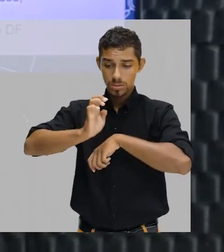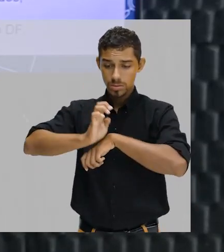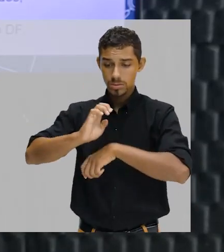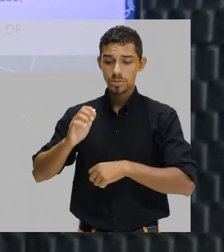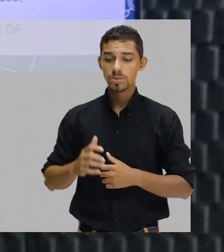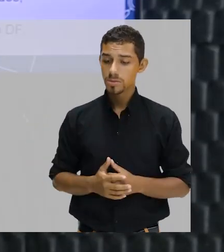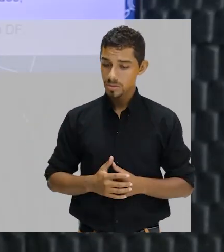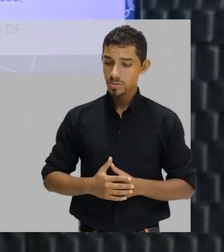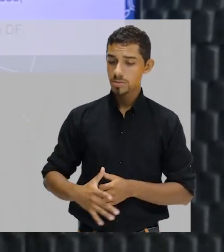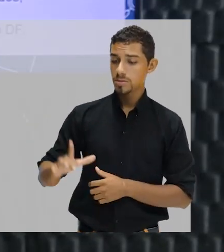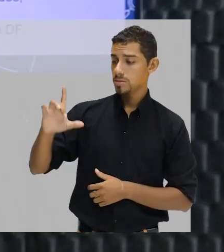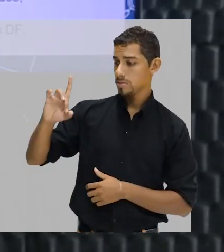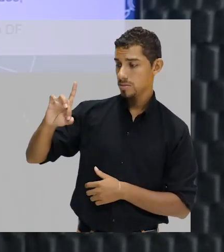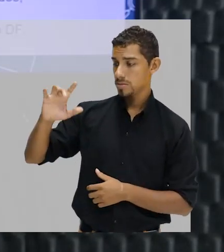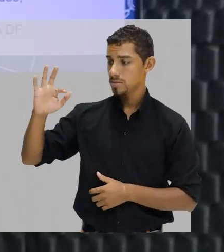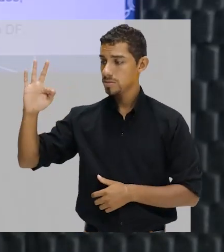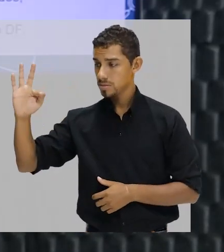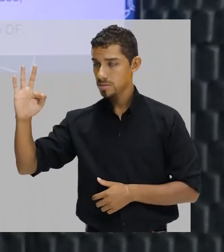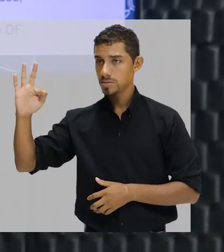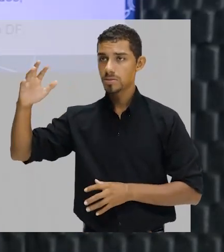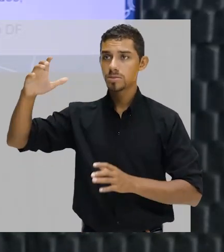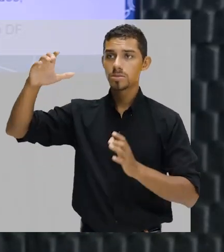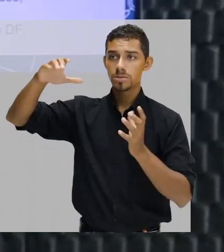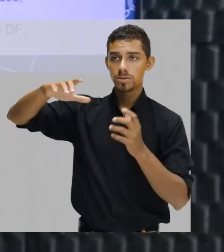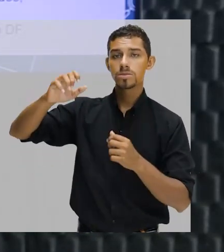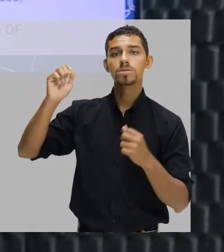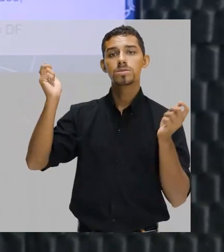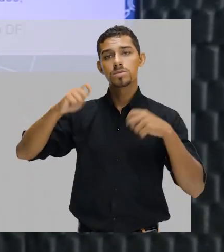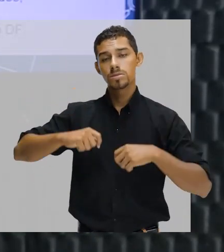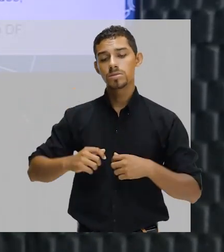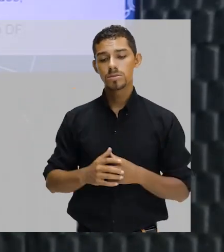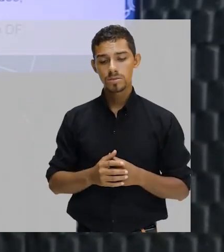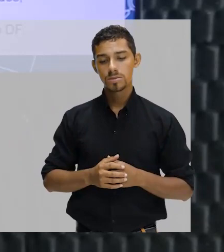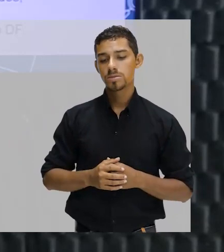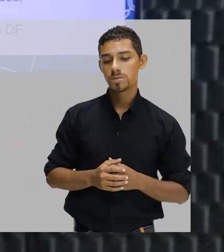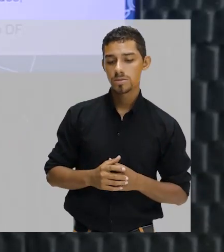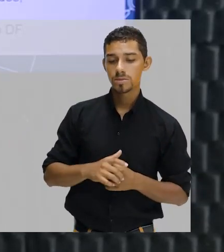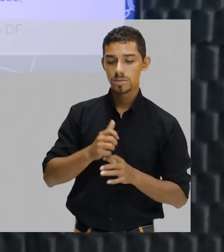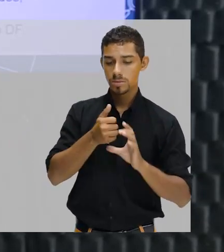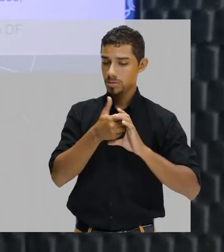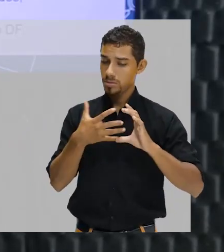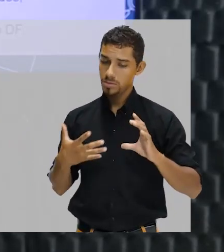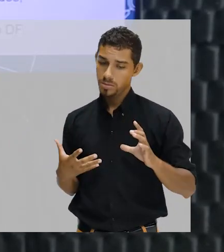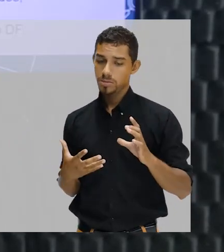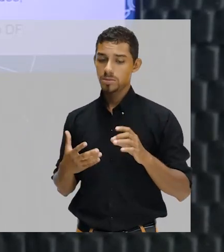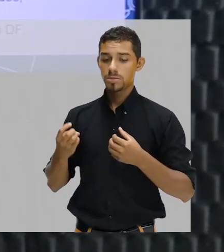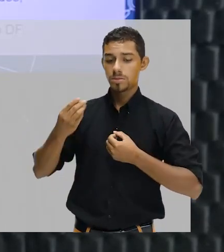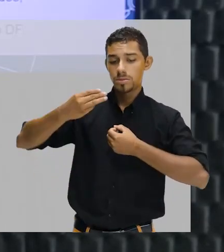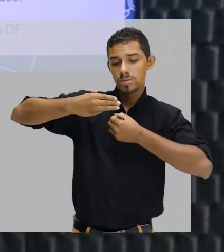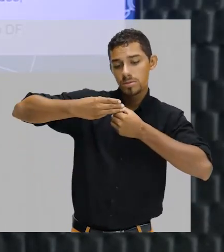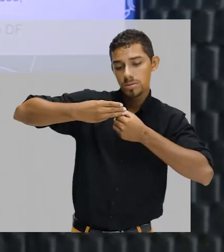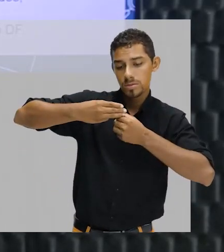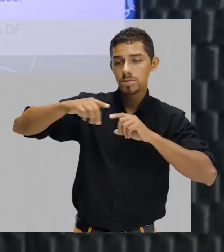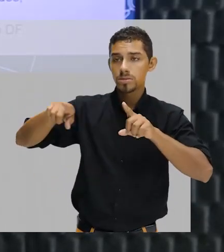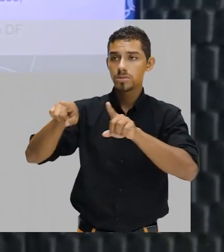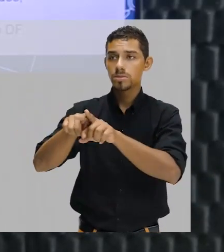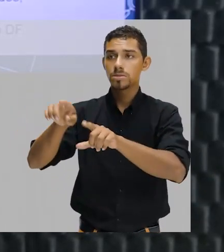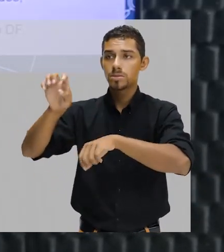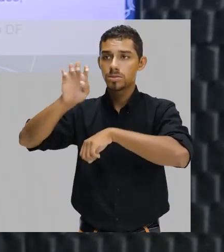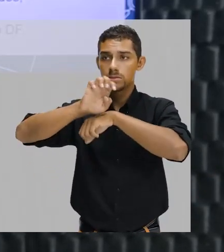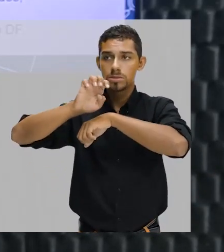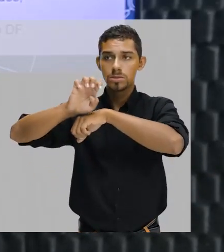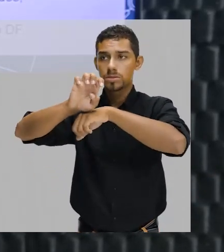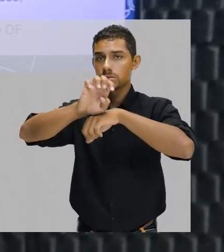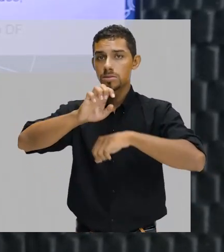o Distrito Federal, onde fica a nossa capital, que é um ente híbrido, tem características tanto de município quanto de estado. Eu já